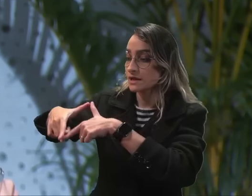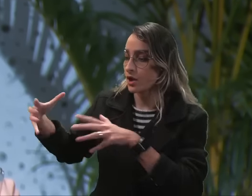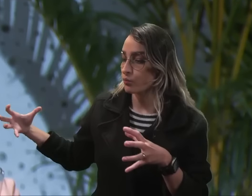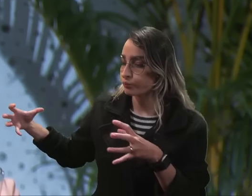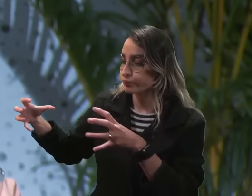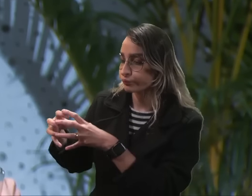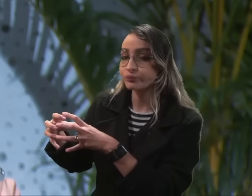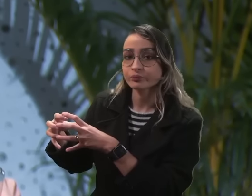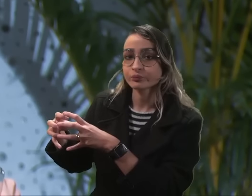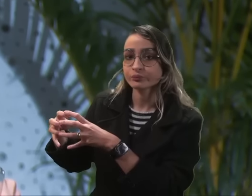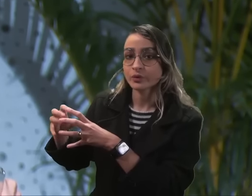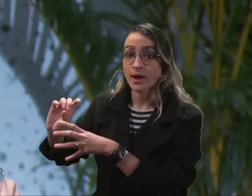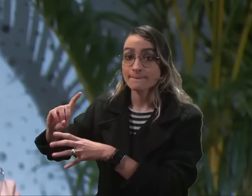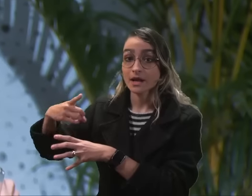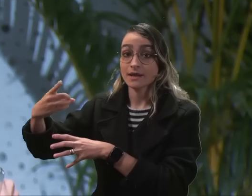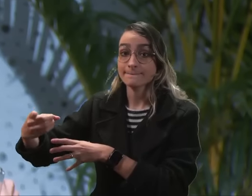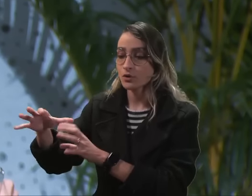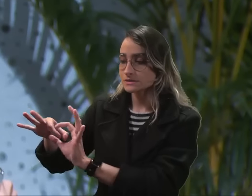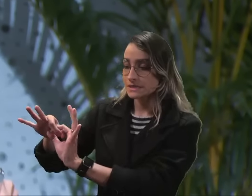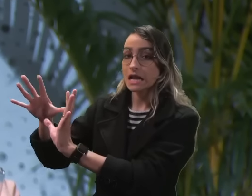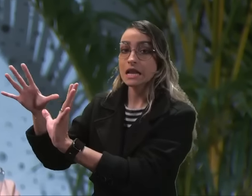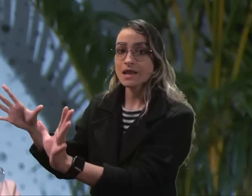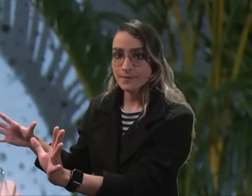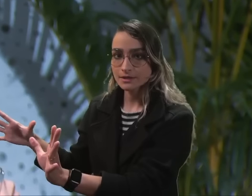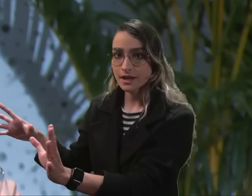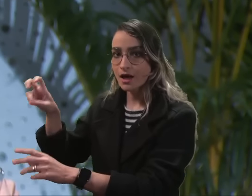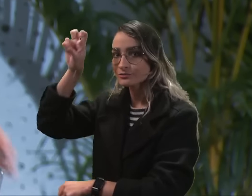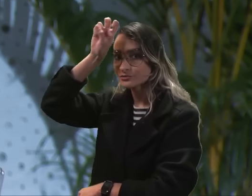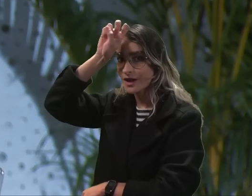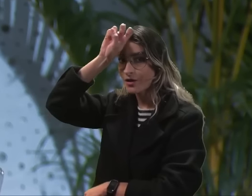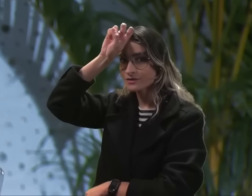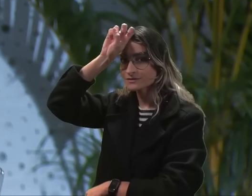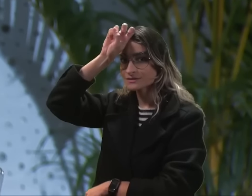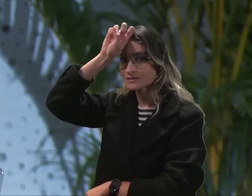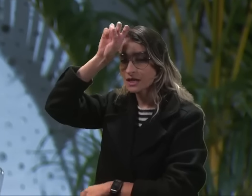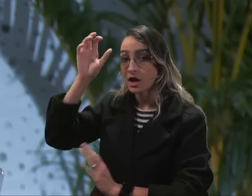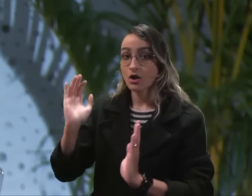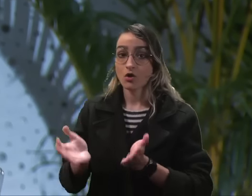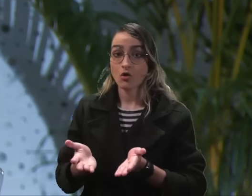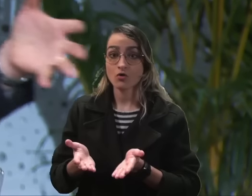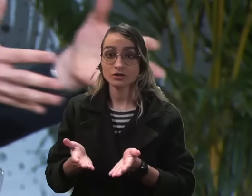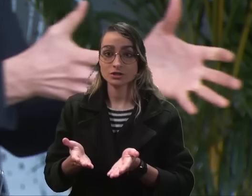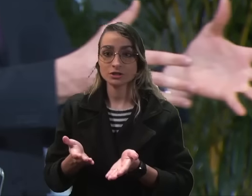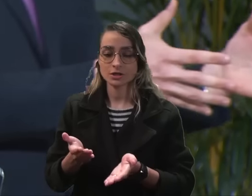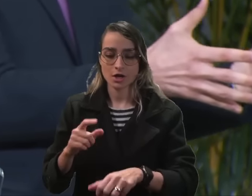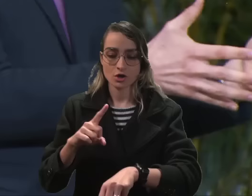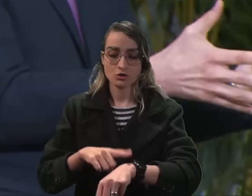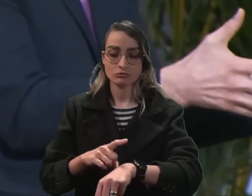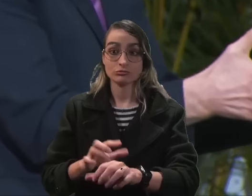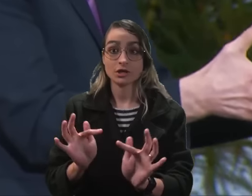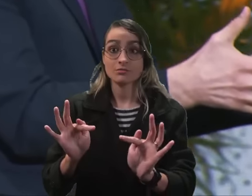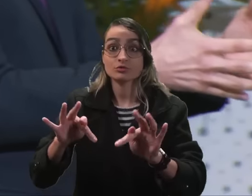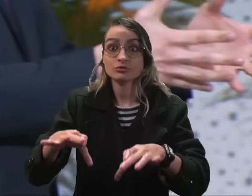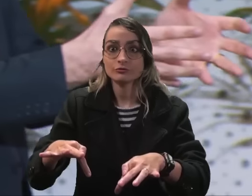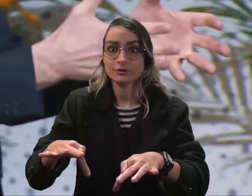desta série mas se você me pergunta se o tempo do fim começou em 1798